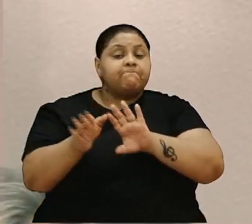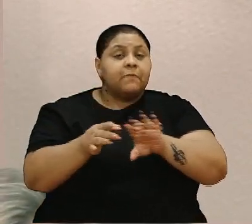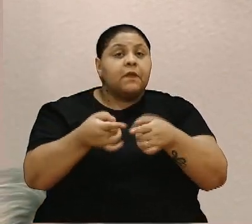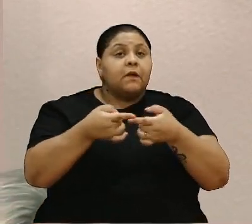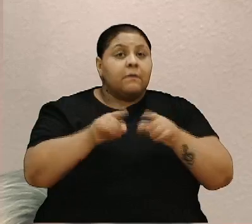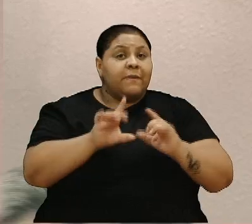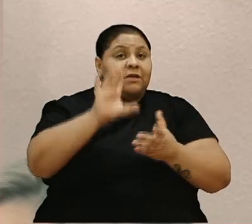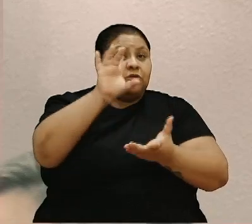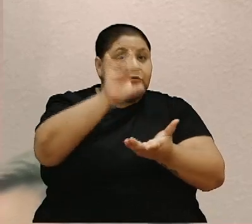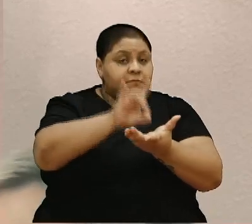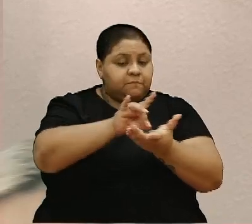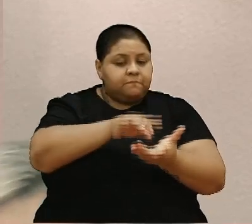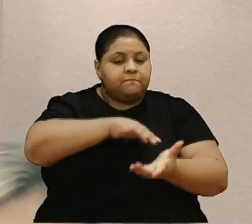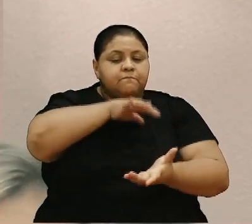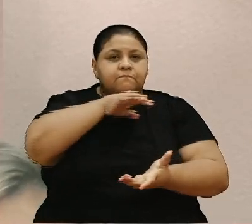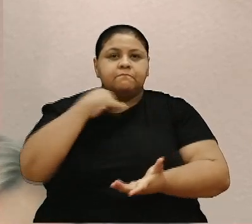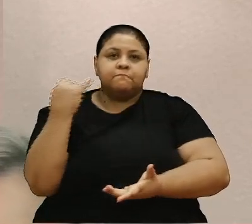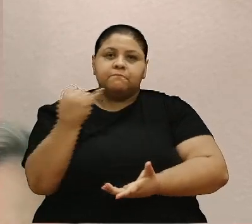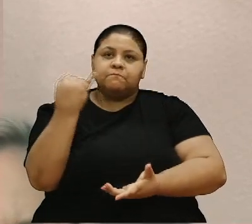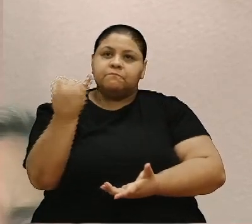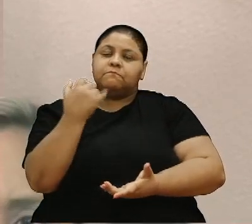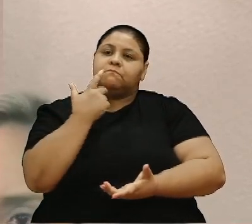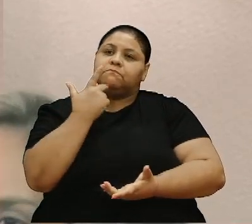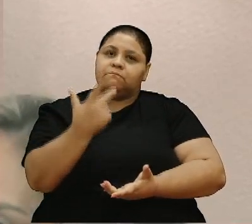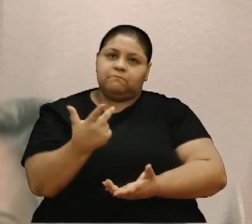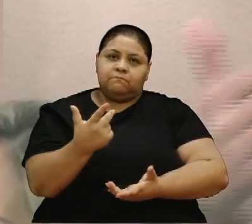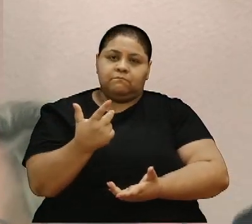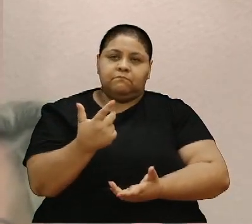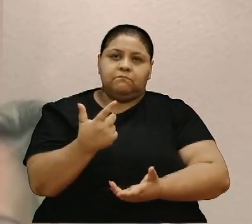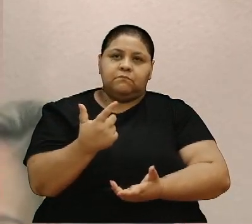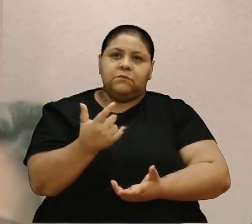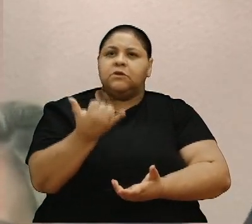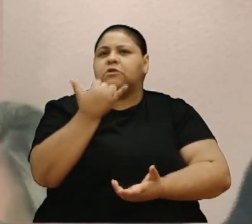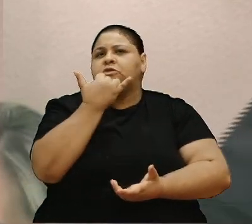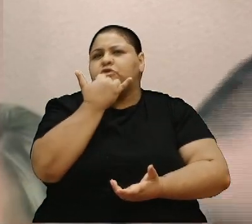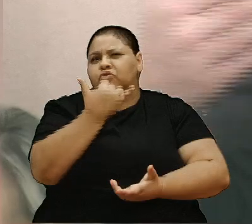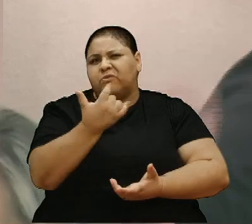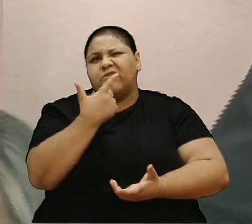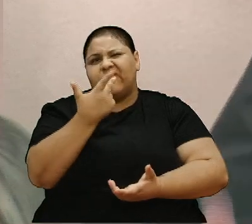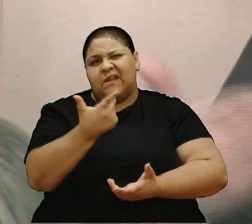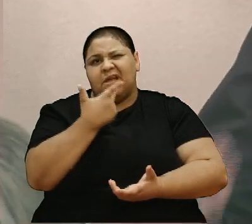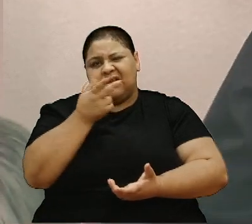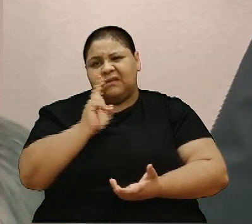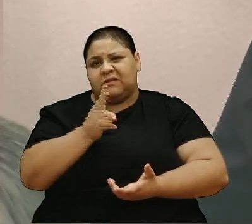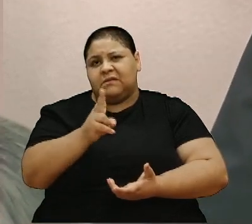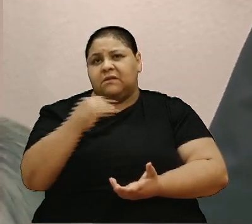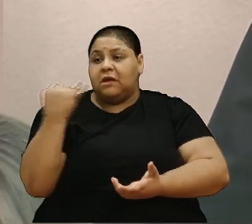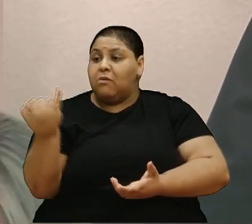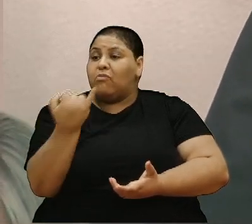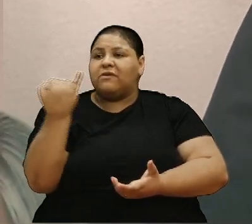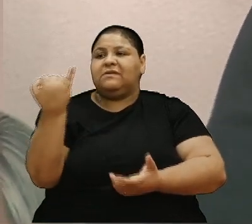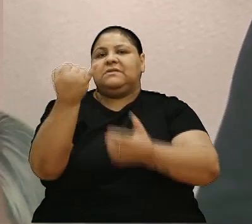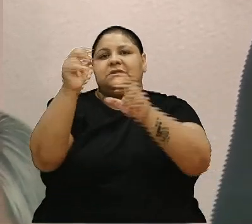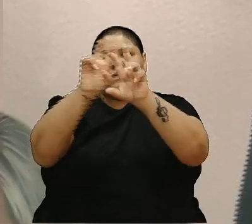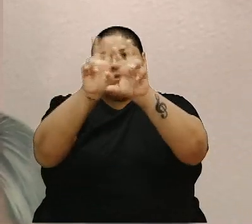é importante ressaltar, e desculpa ser redundante, a importância desse tema.